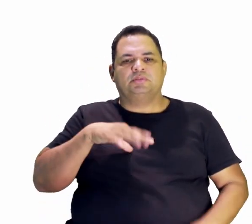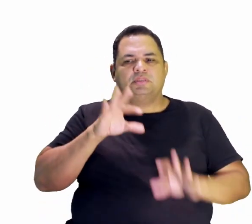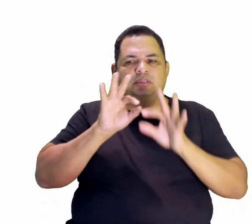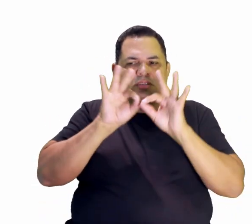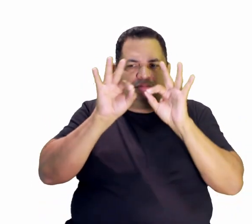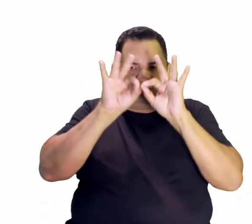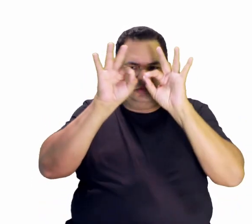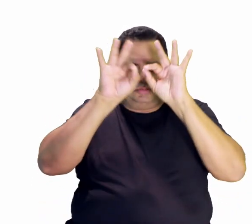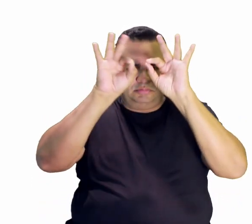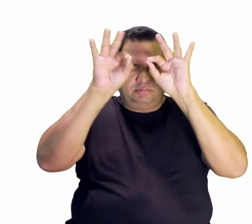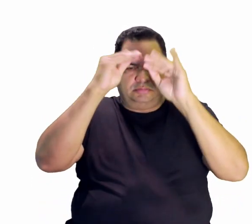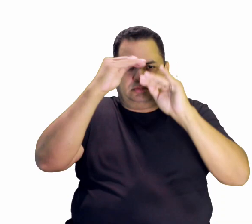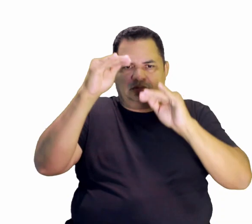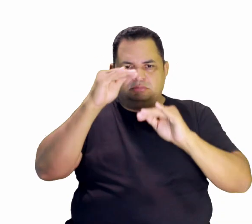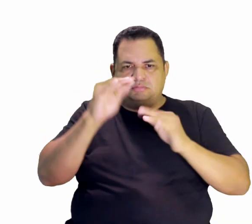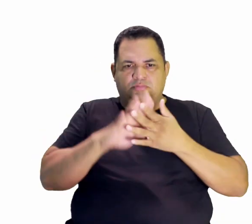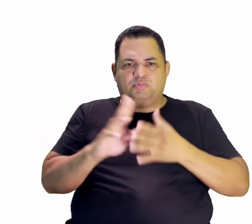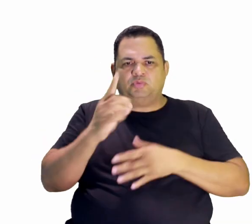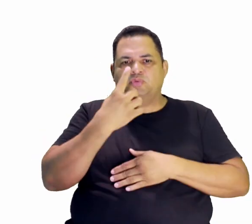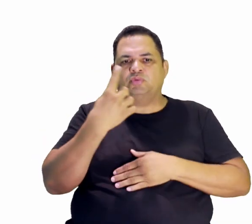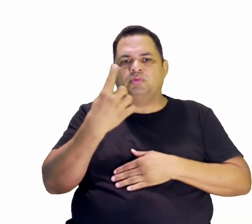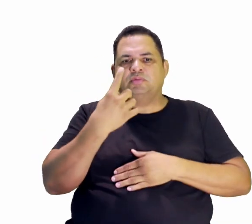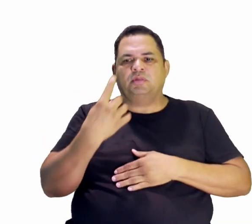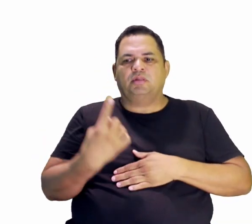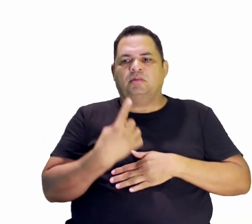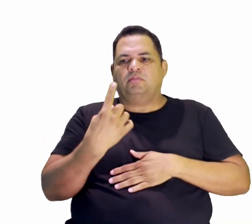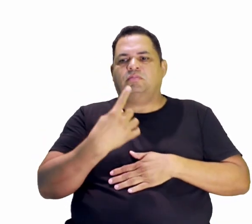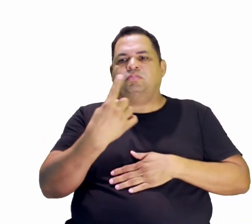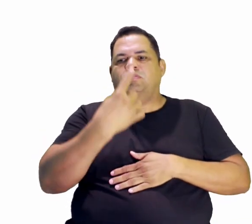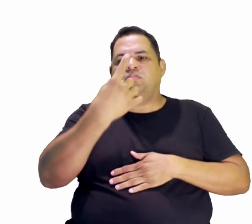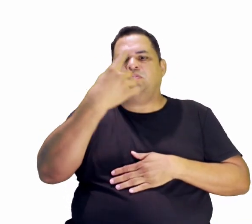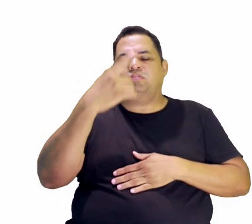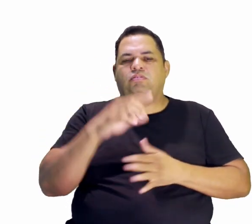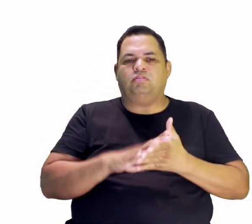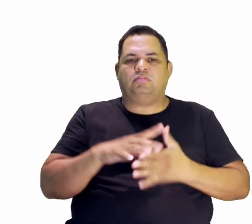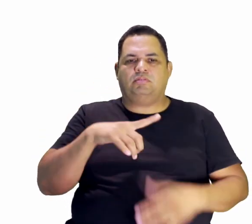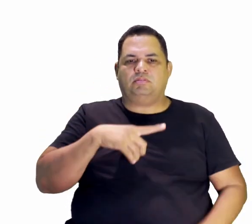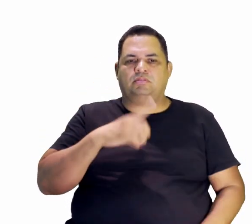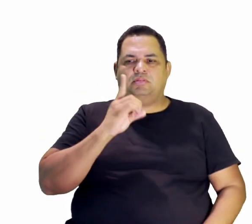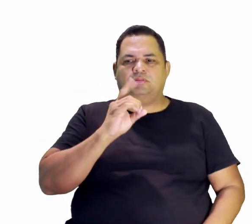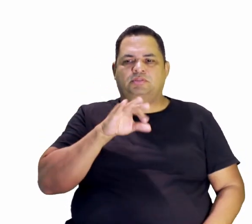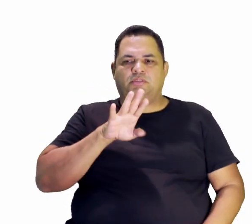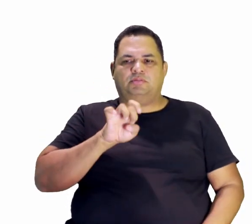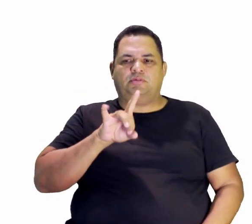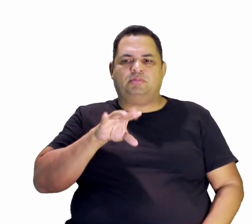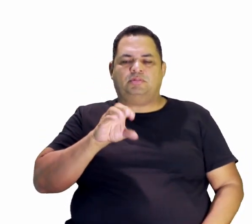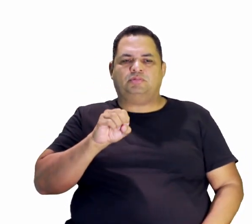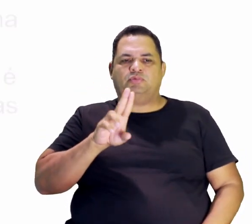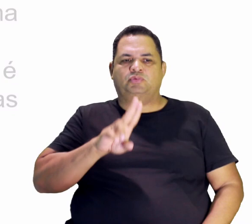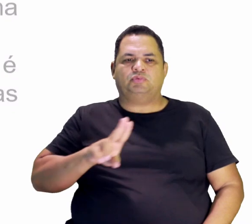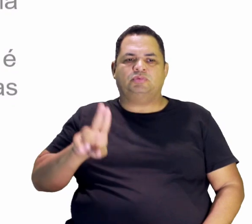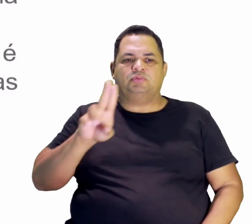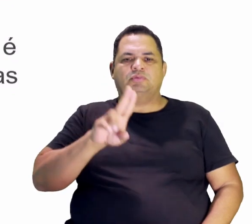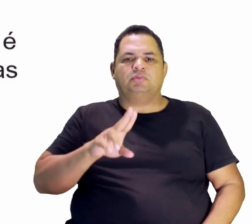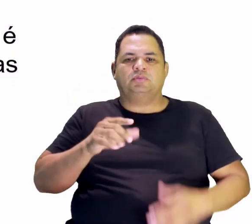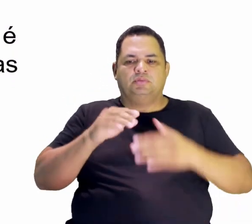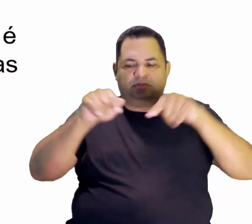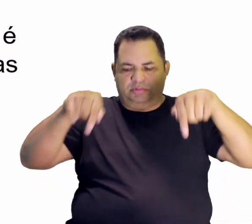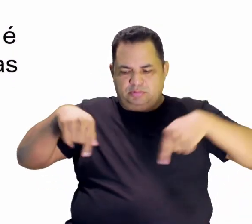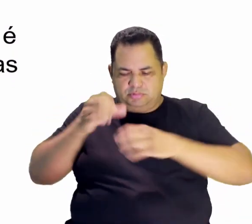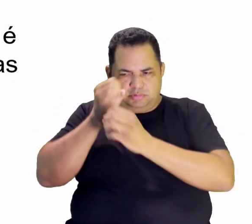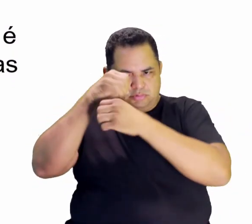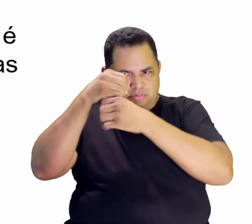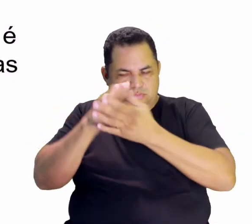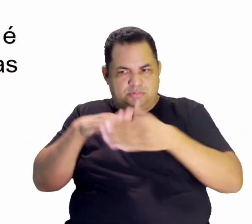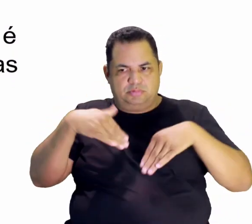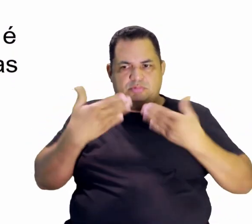aqui. Usa uma mola, aqui dentro tem uma mola, aqui também tem uma mola. Esse é o dinamômetro usado em laboratório, tá? Então, quando